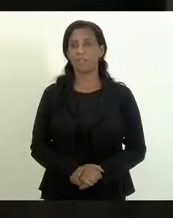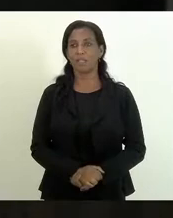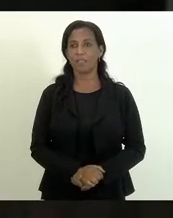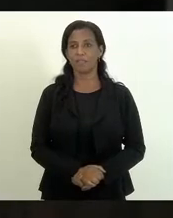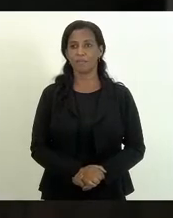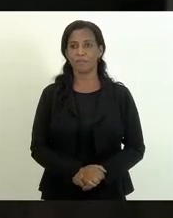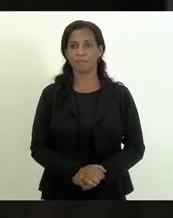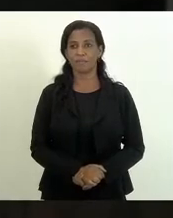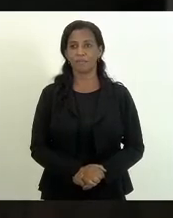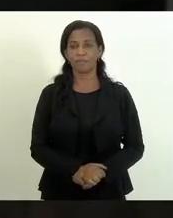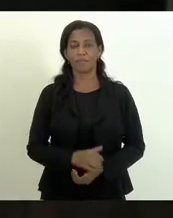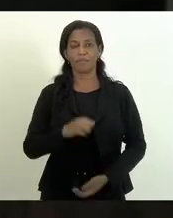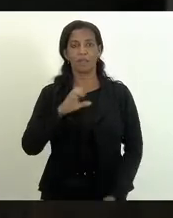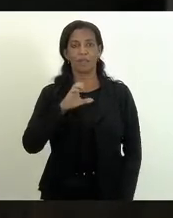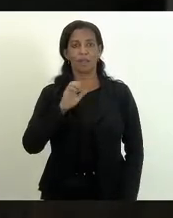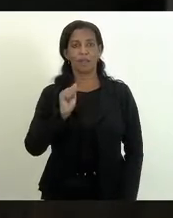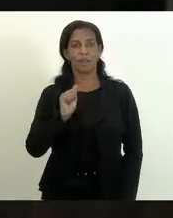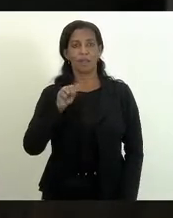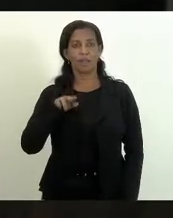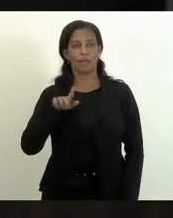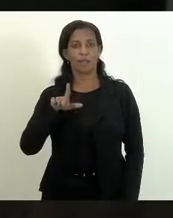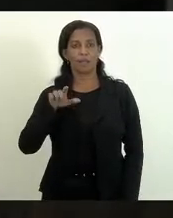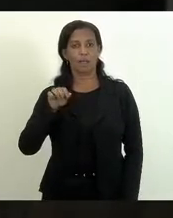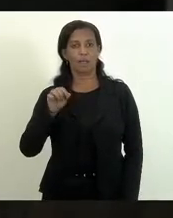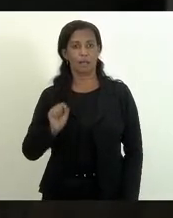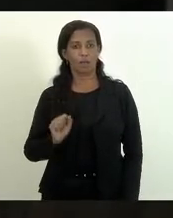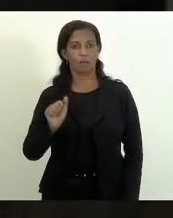Deputado Carlos Augusto.